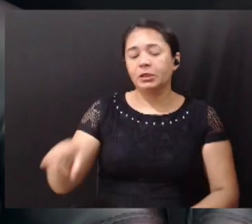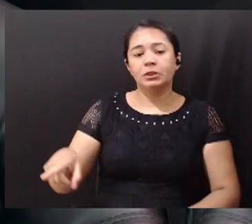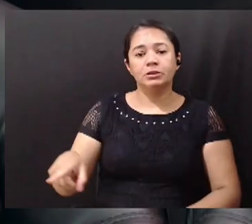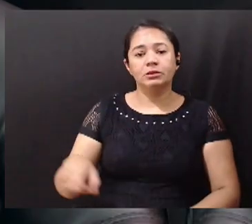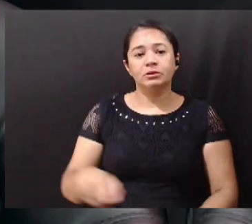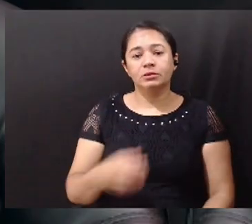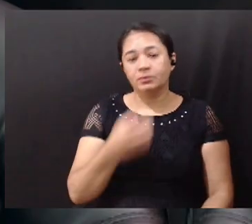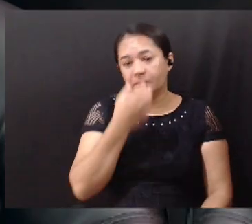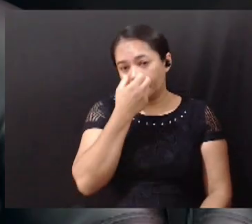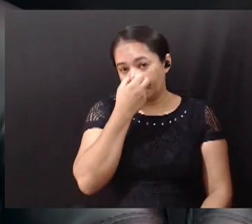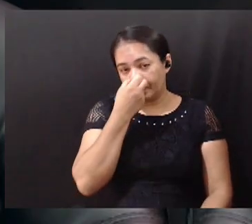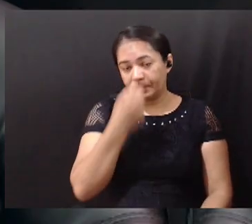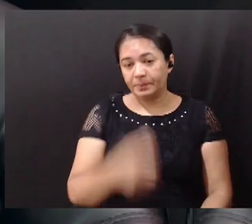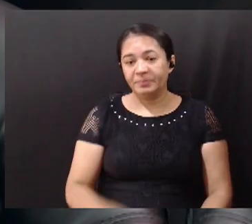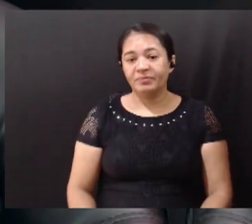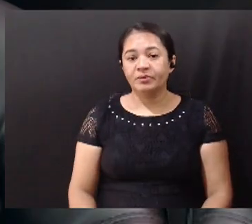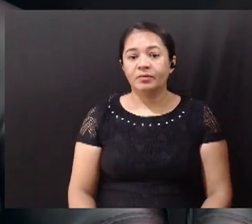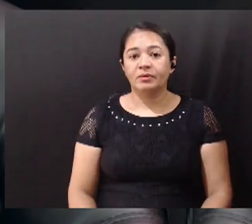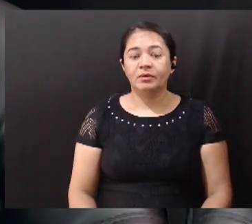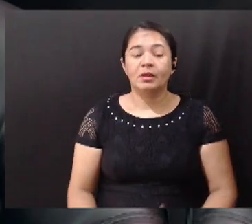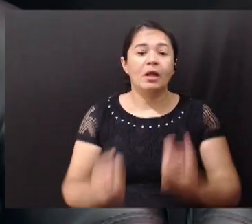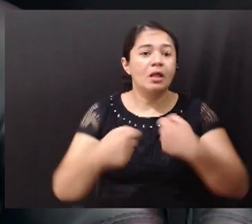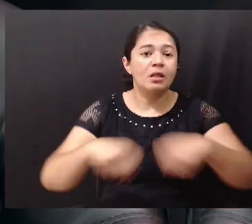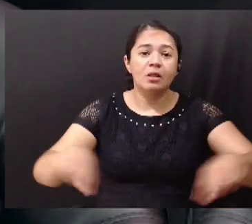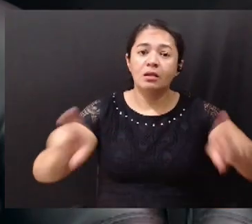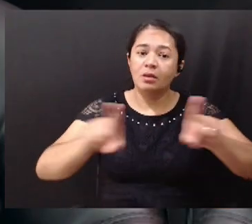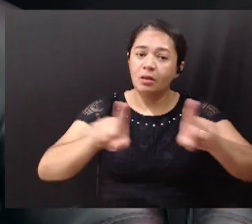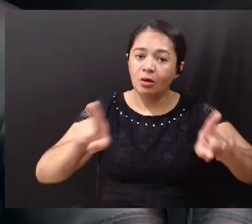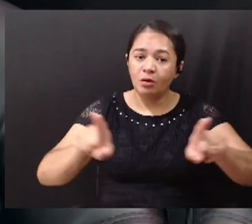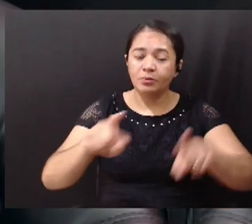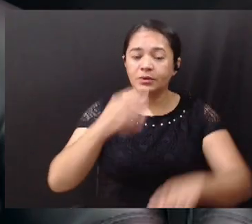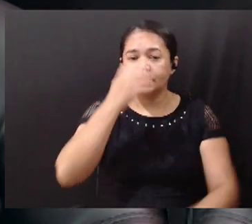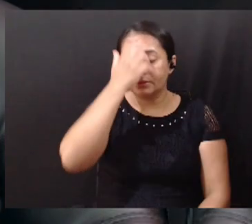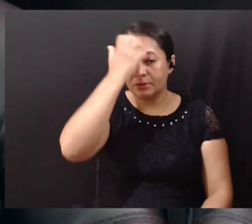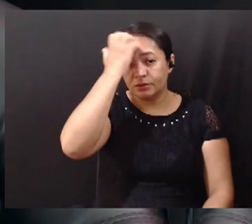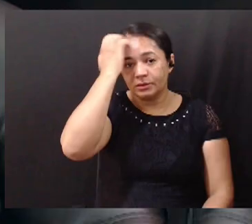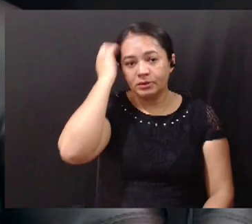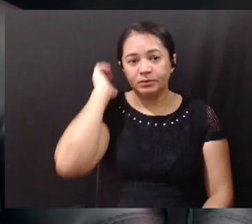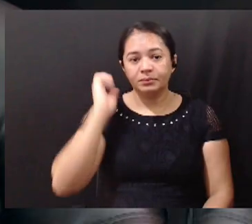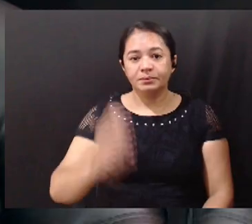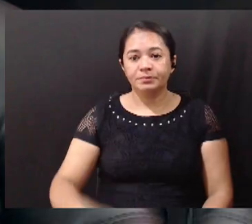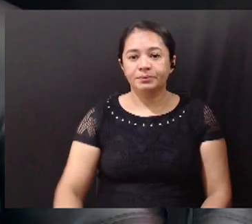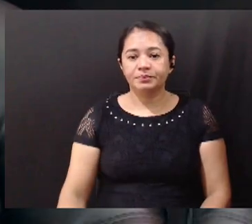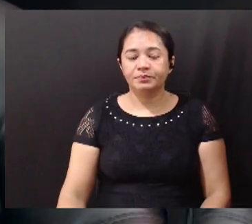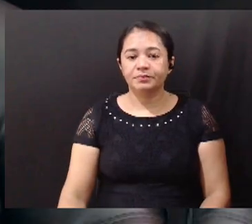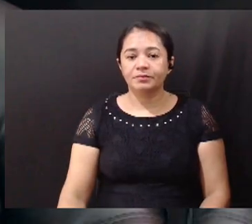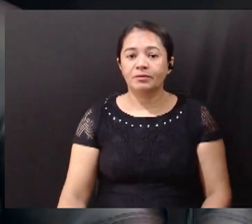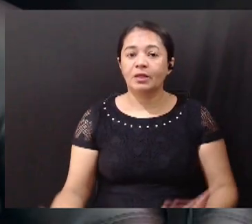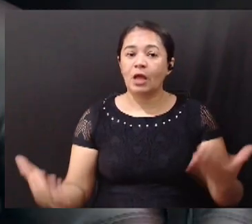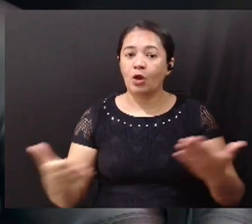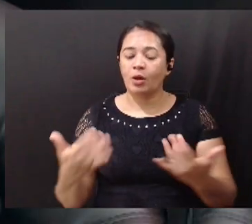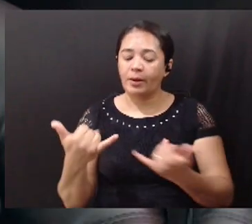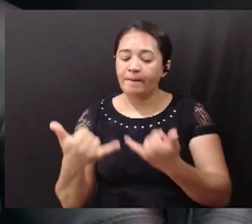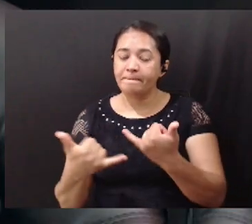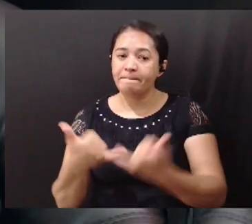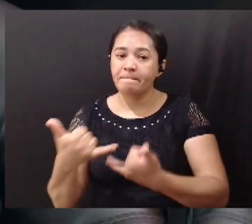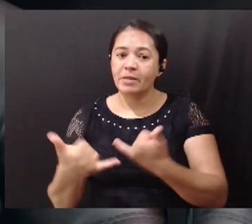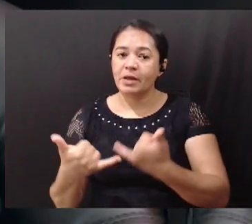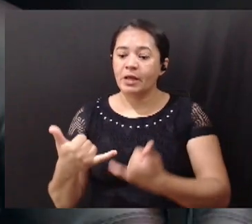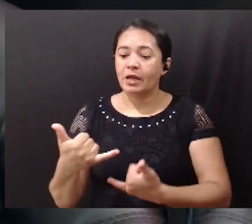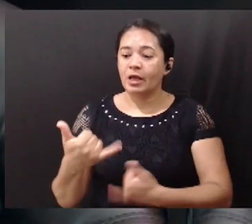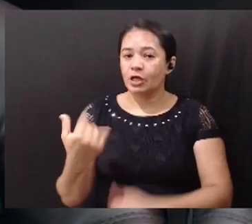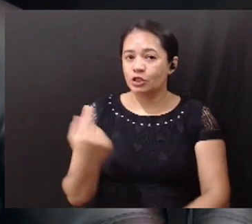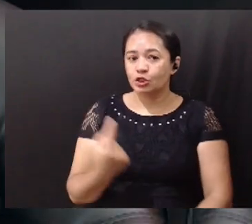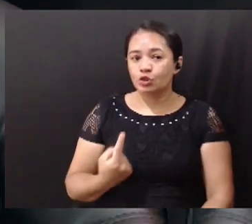alguma atividade. Não tem essa necessidade. Agora, estar brincando sozinho de uma forma